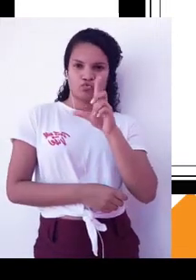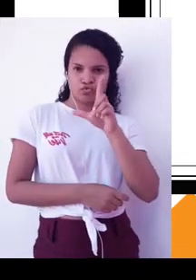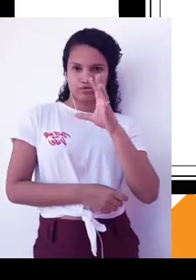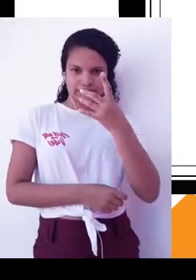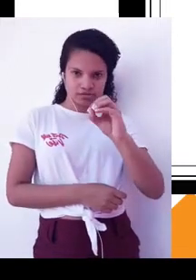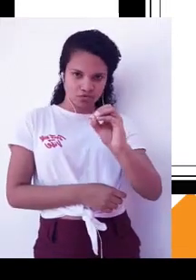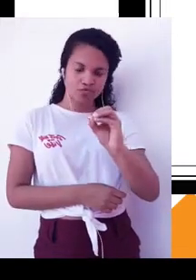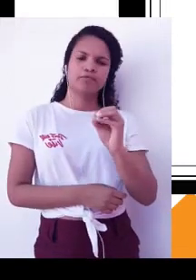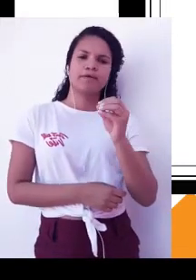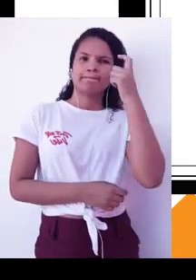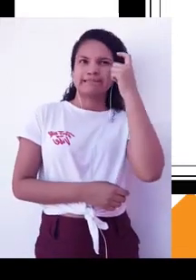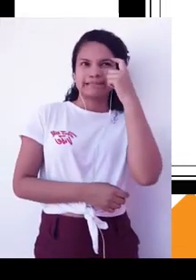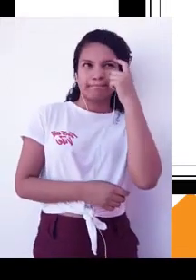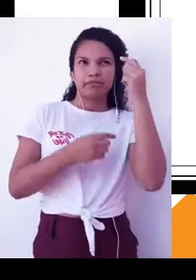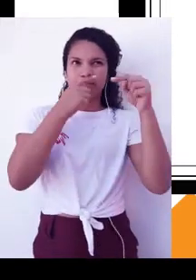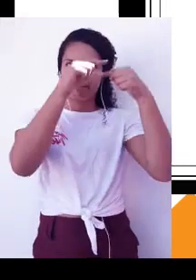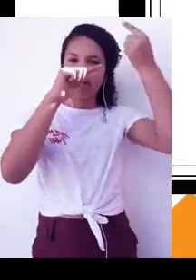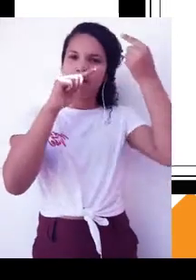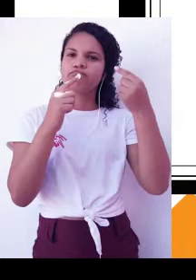em pensamento evolutivo,